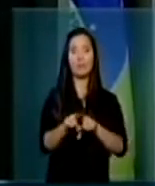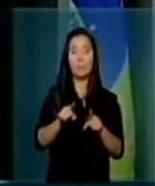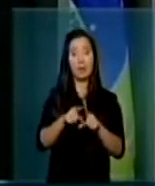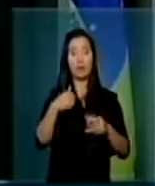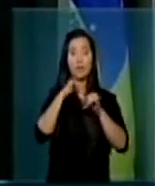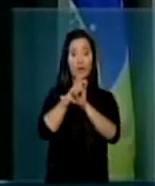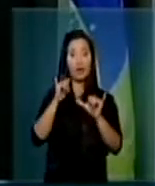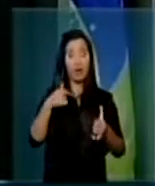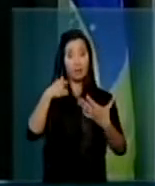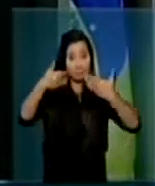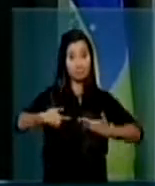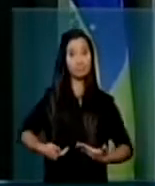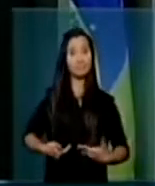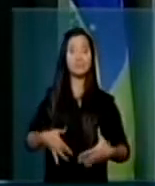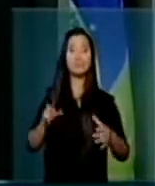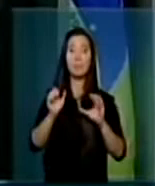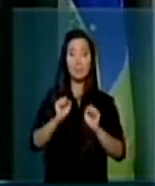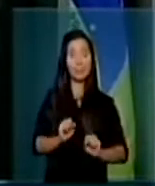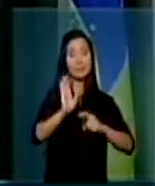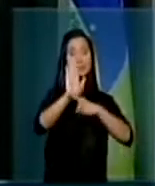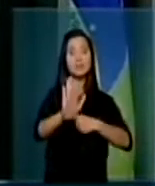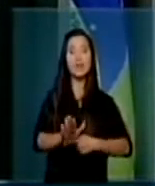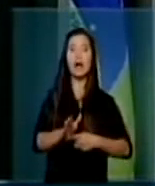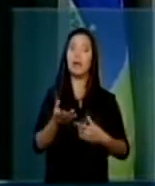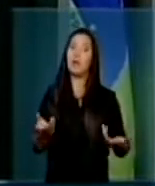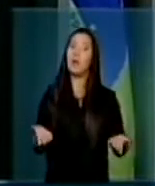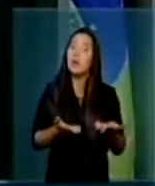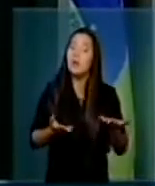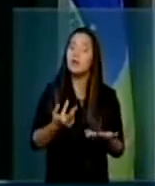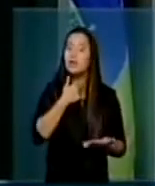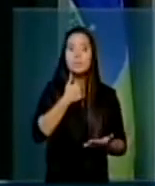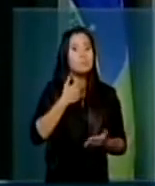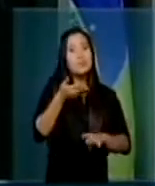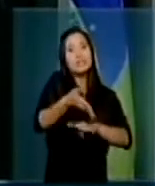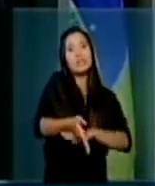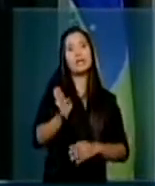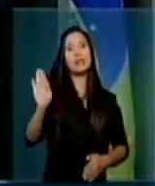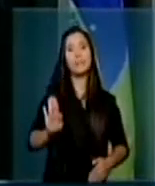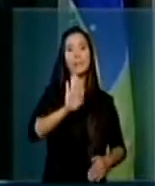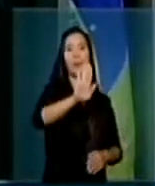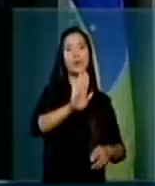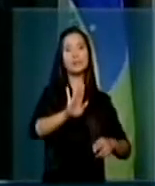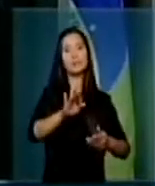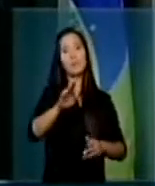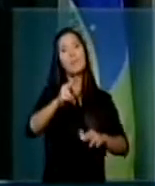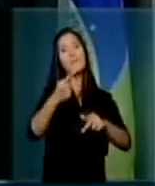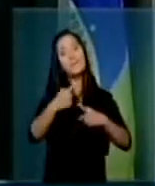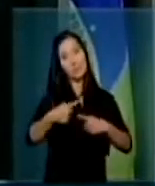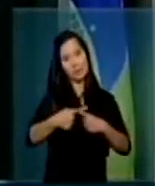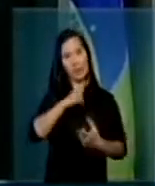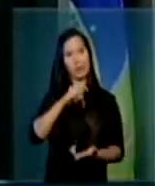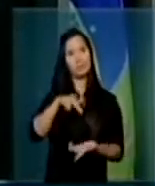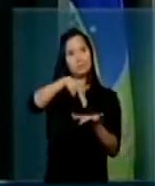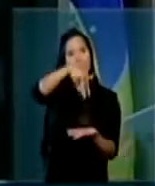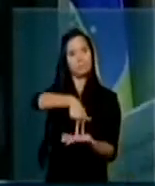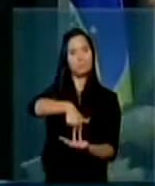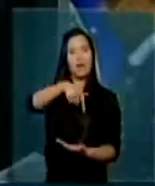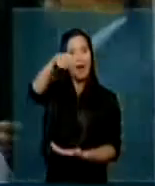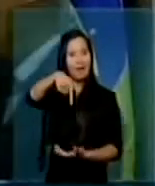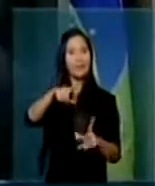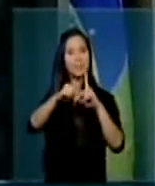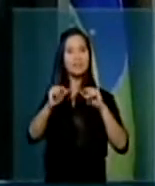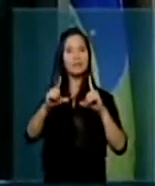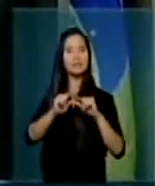Murilo. Hoje não pude estar na sua posse em Dourados, justamente porque estou buscando aqui em